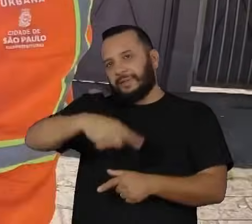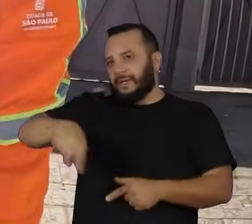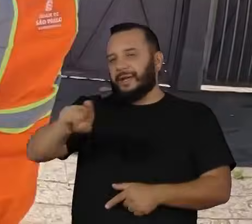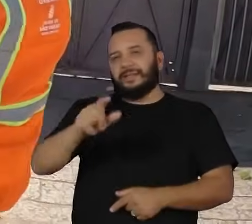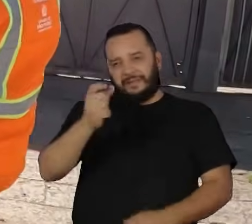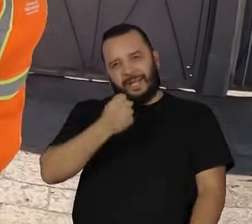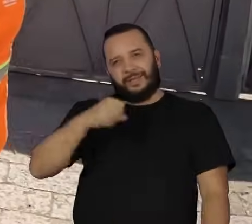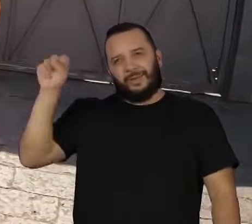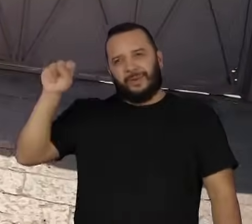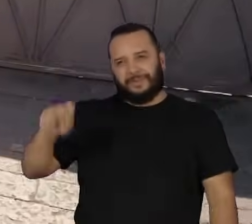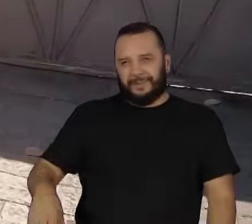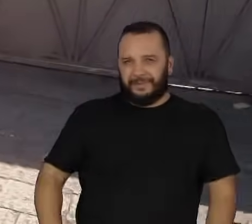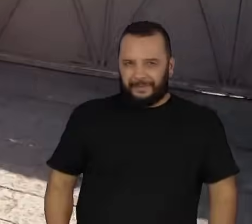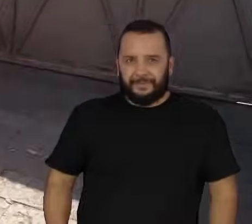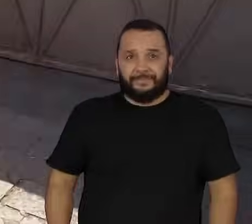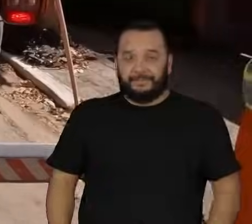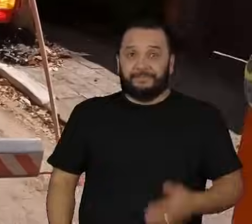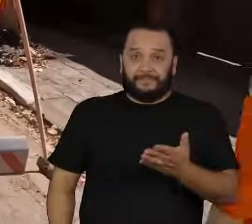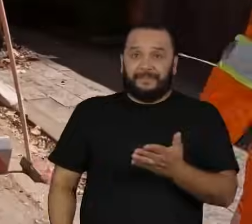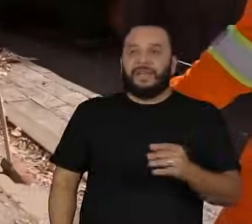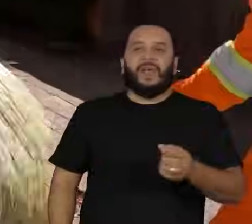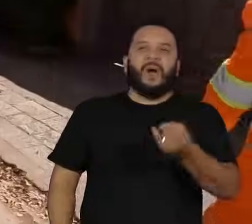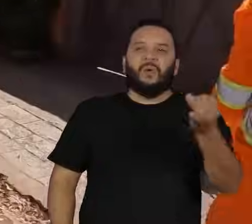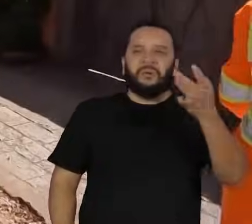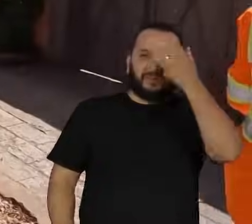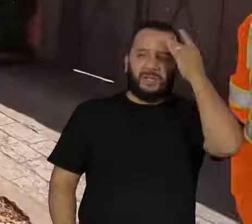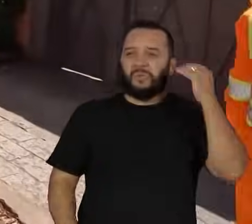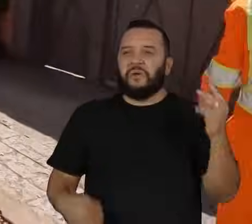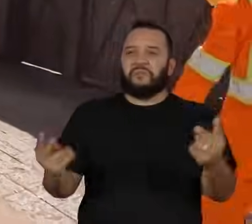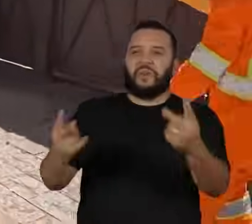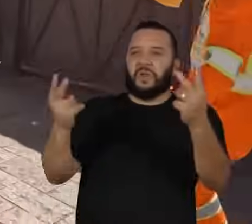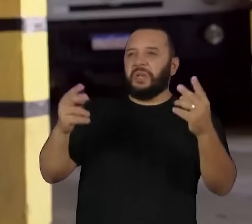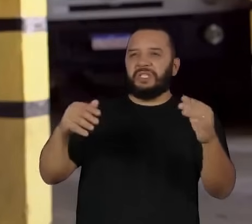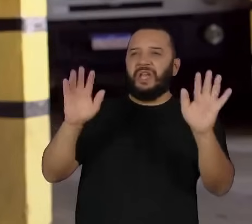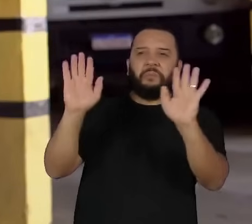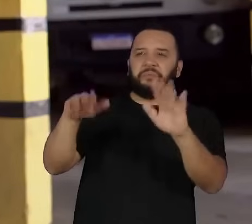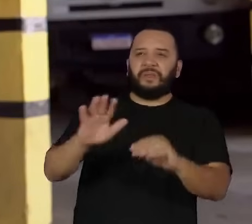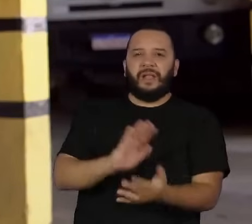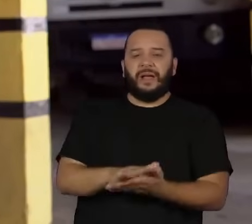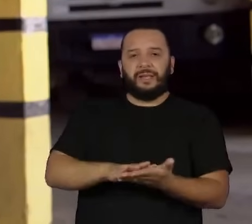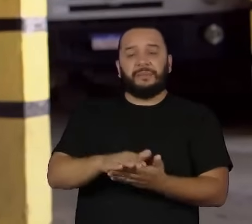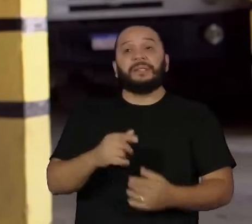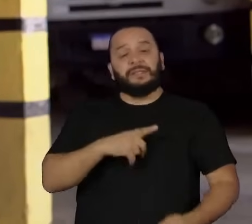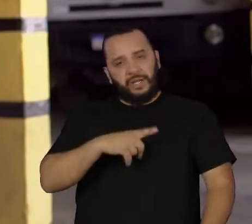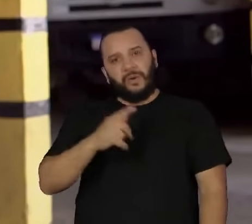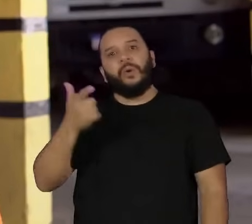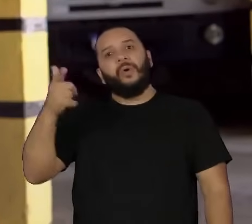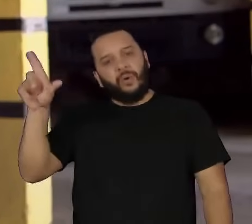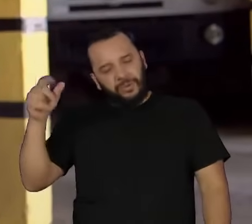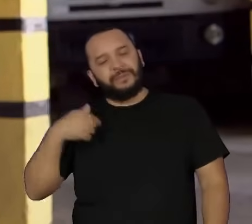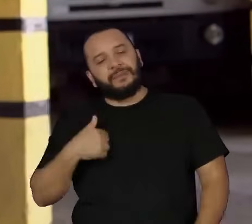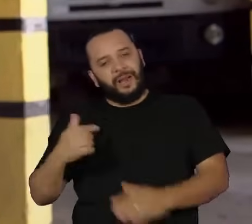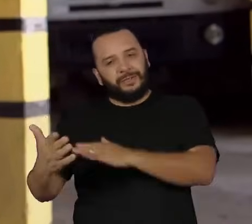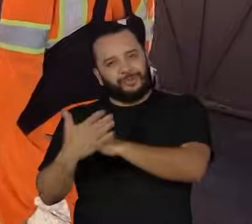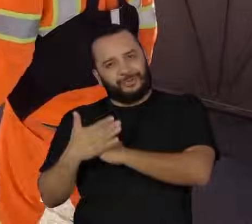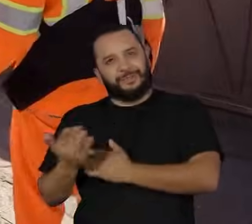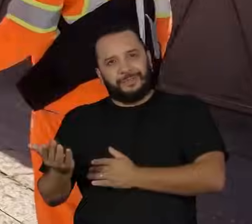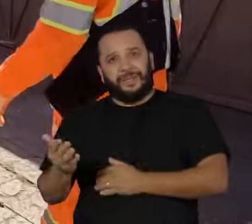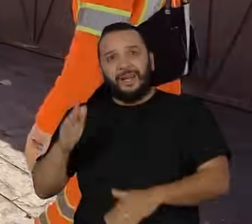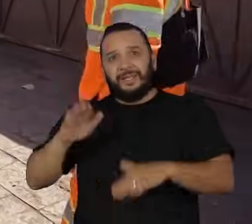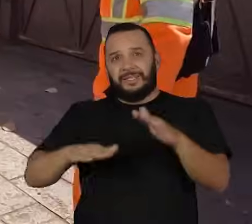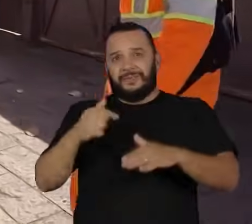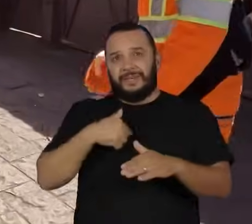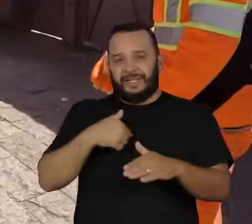maioria, assim, os moradores valorizam, assim, mas tem outros que não dá muito sentido, não. Que às vezes não quer nem tirar o carro da frente pra gente passar.